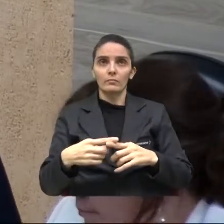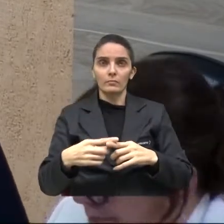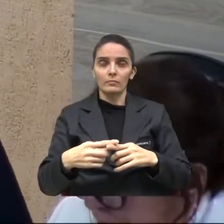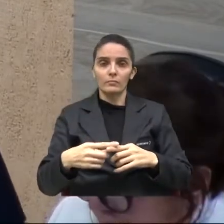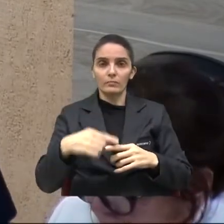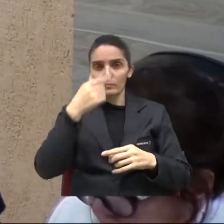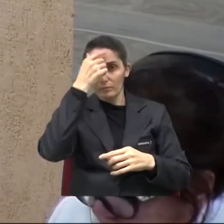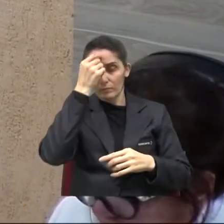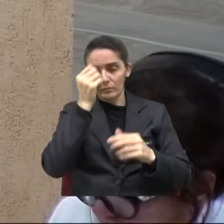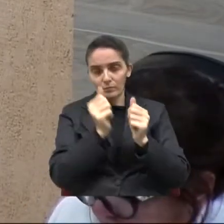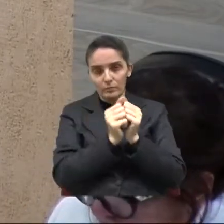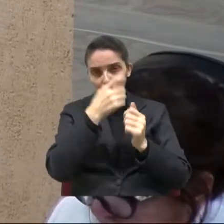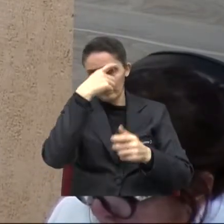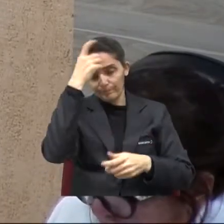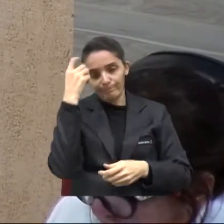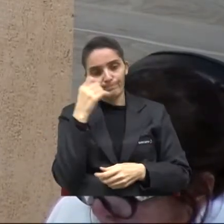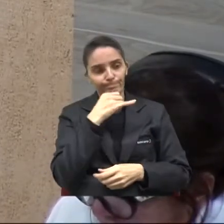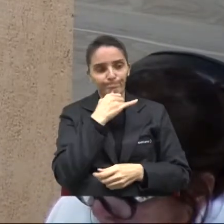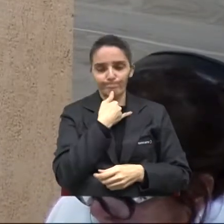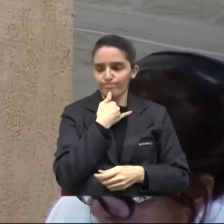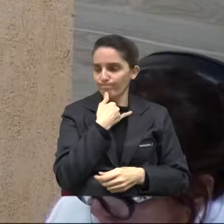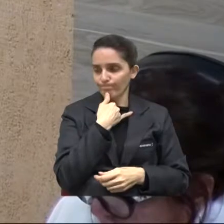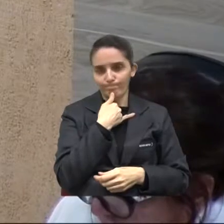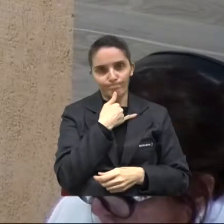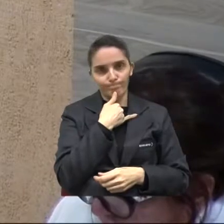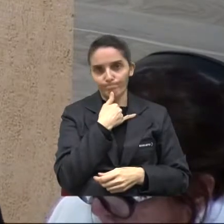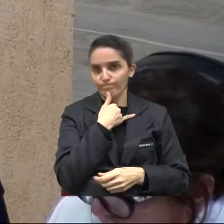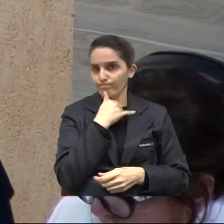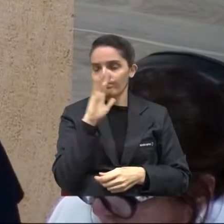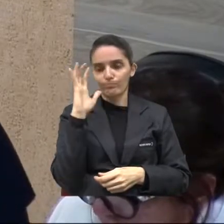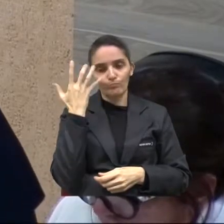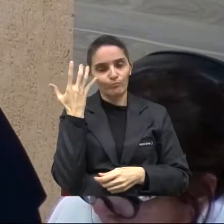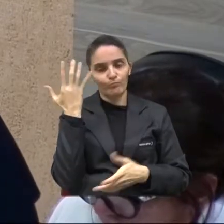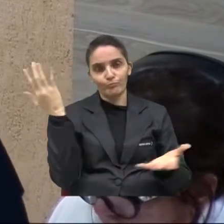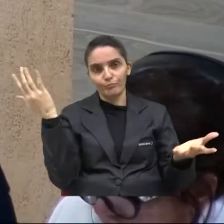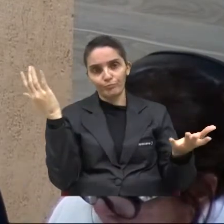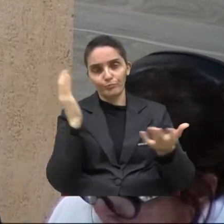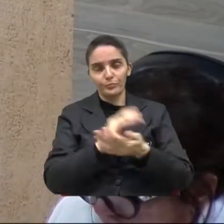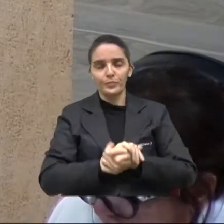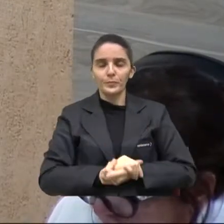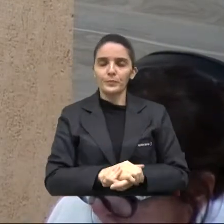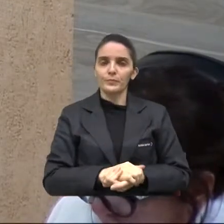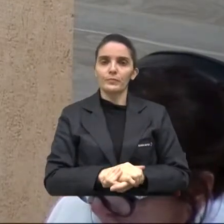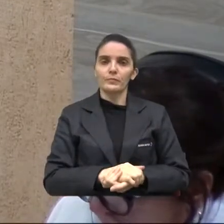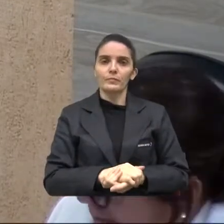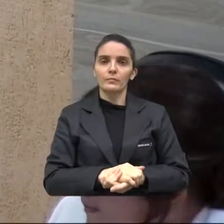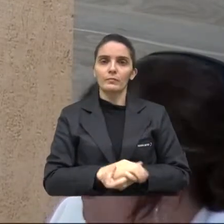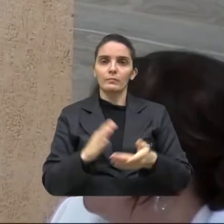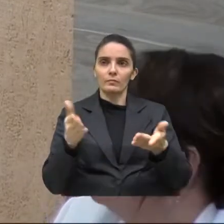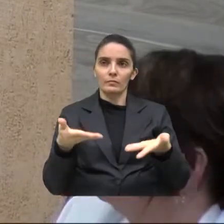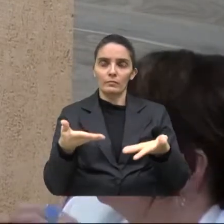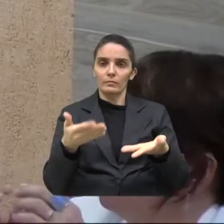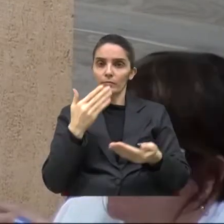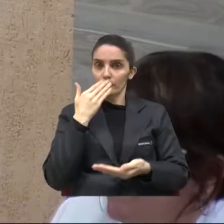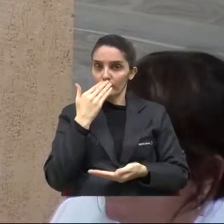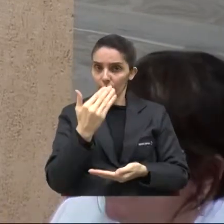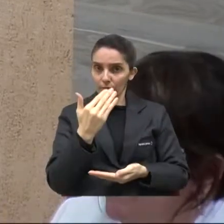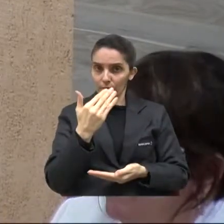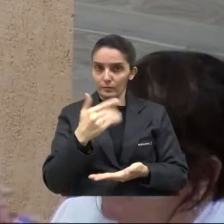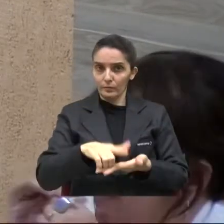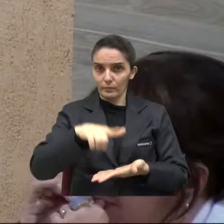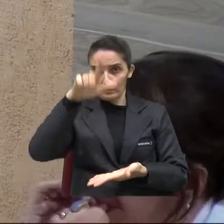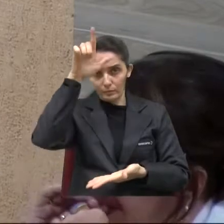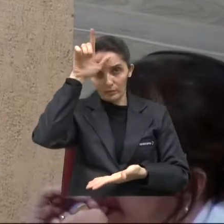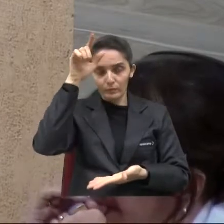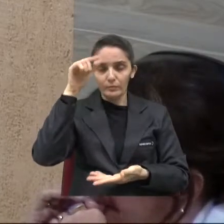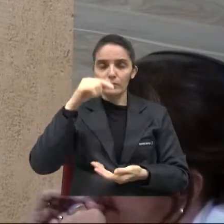juntamente com o do Marco Xavier, infelizmente, passado o prazo, ainda não se cumpriu a lei. E nós vamos, eu até peço para a liderança do